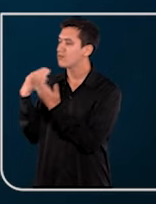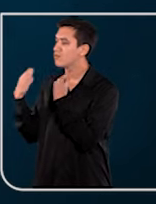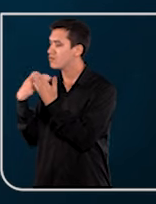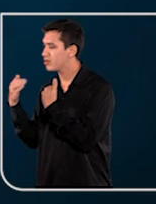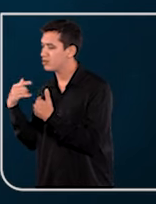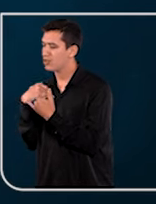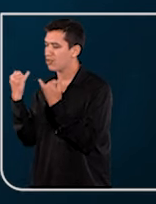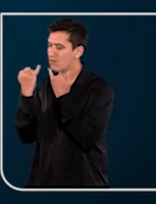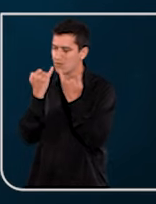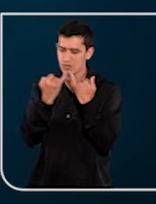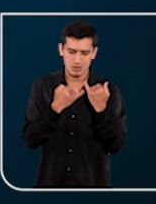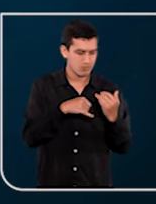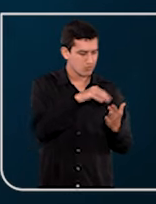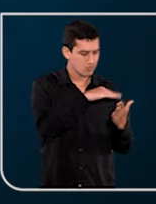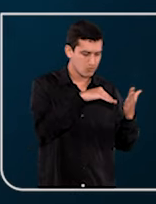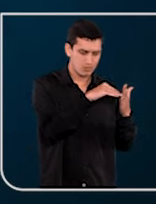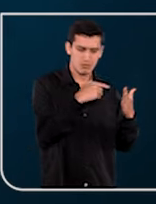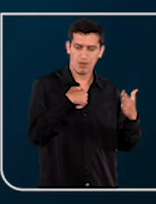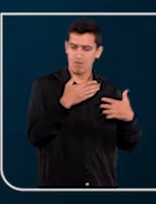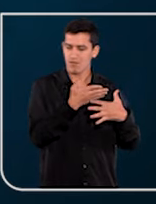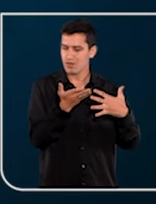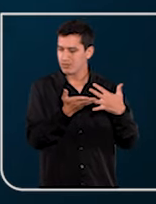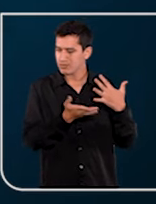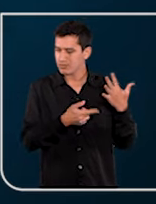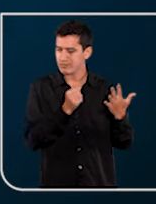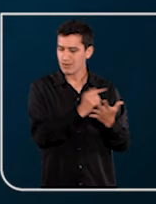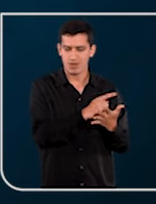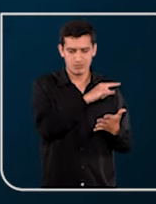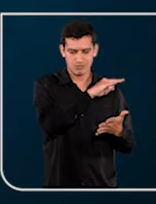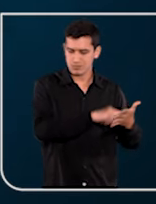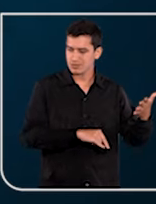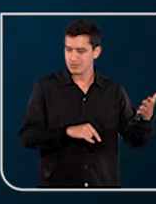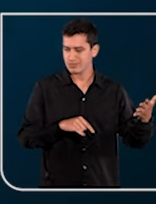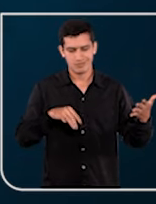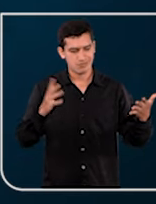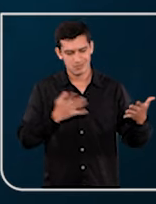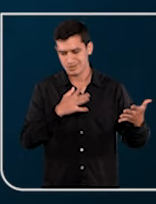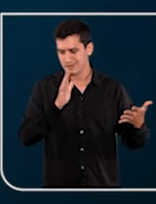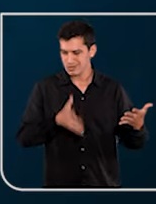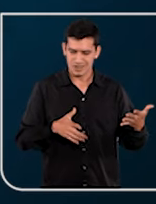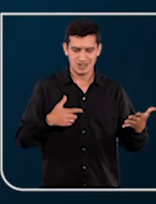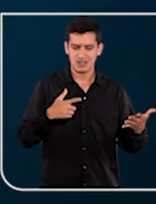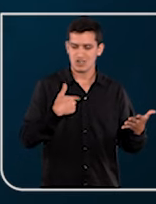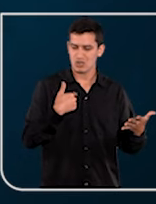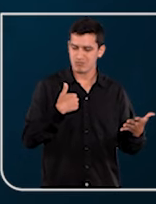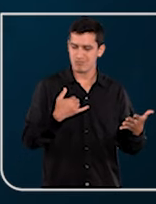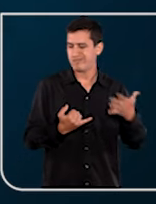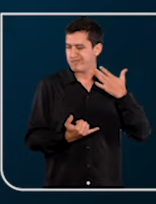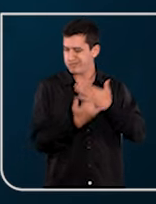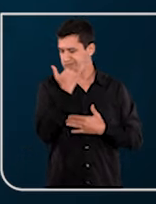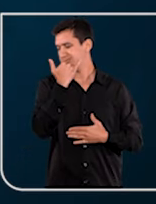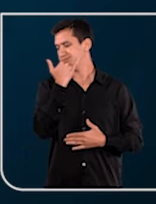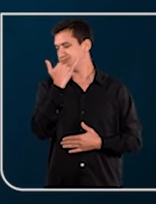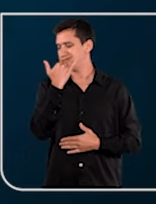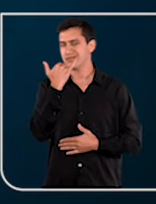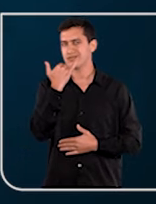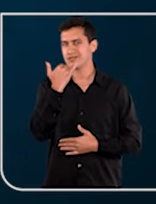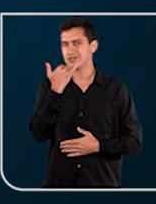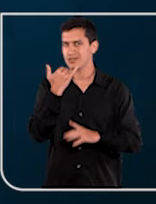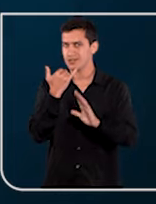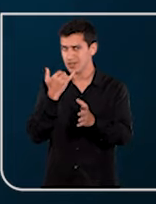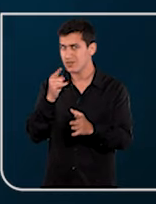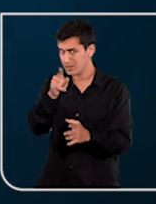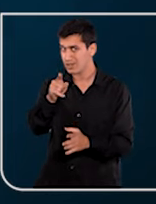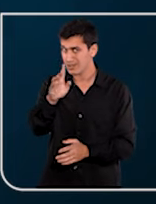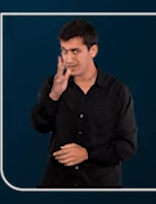banco, tinha as informações, todos os dados do meu financiamento. Agora eu continuo devendo o carro e ainda tô sem dinheiro. E você, caiu no